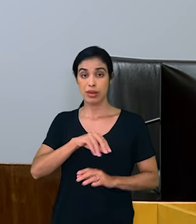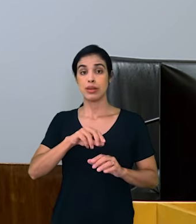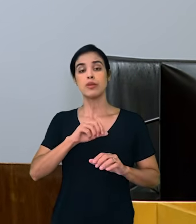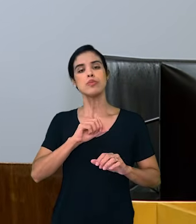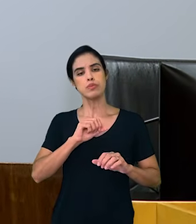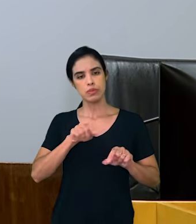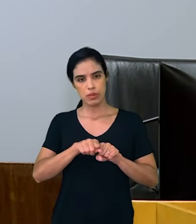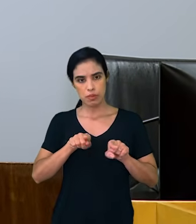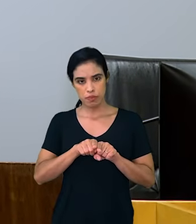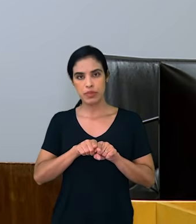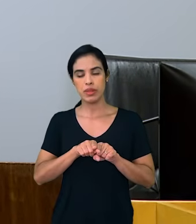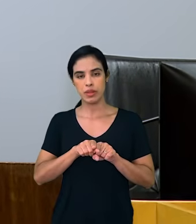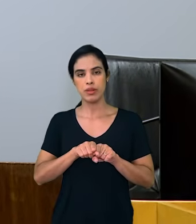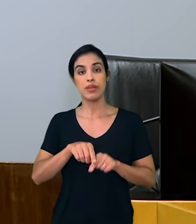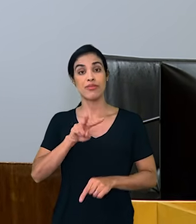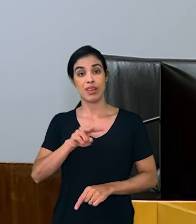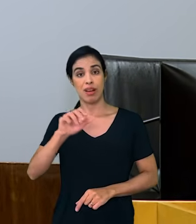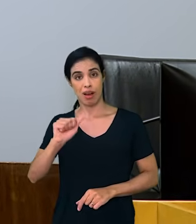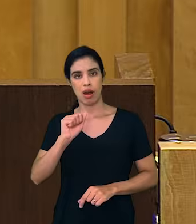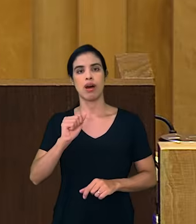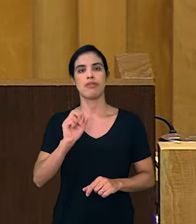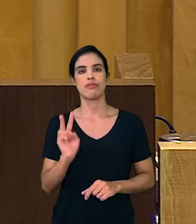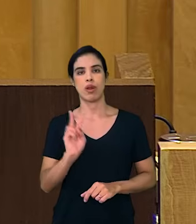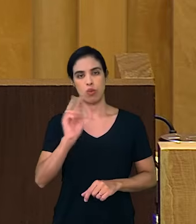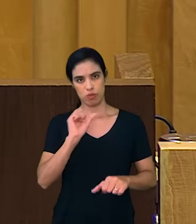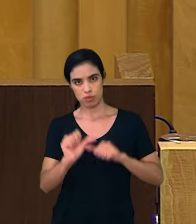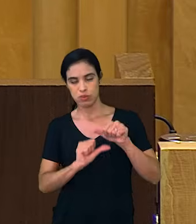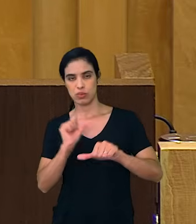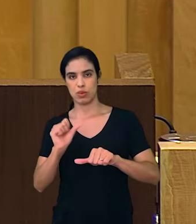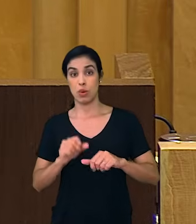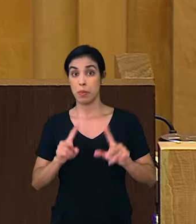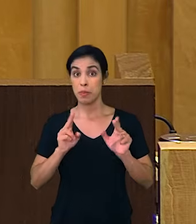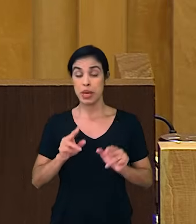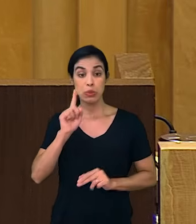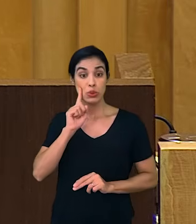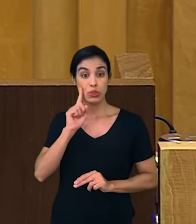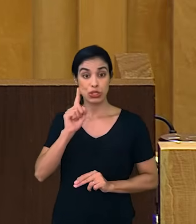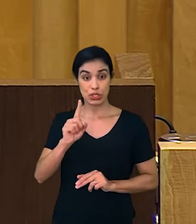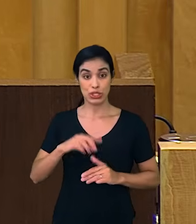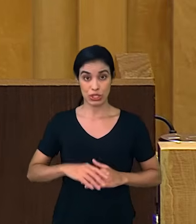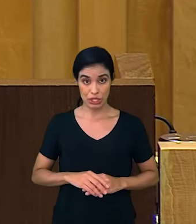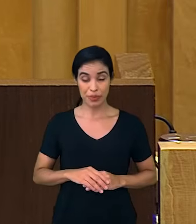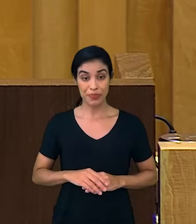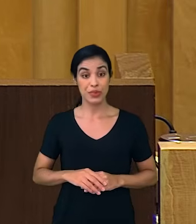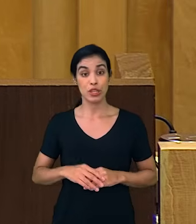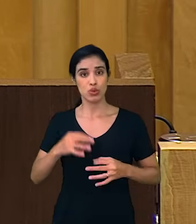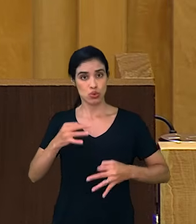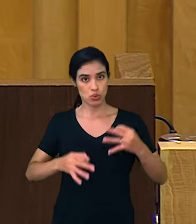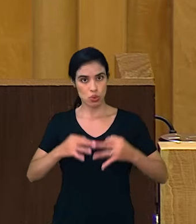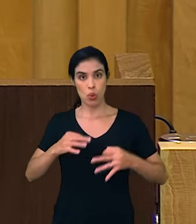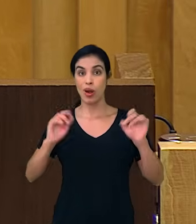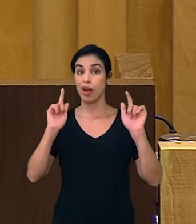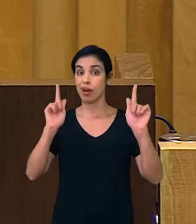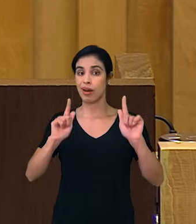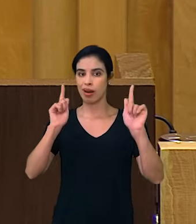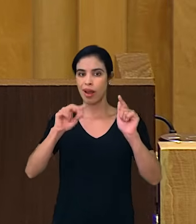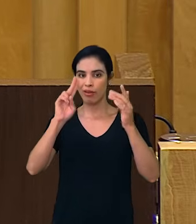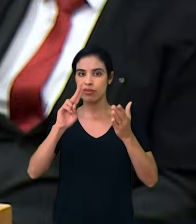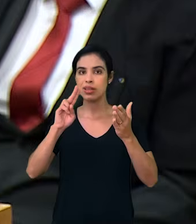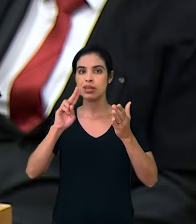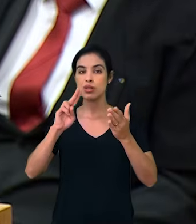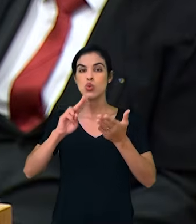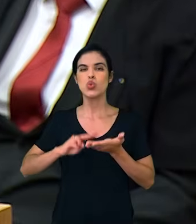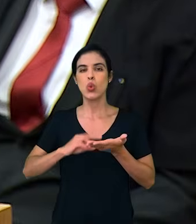e reajuste no Vale Alimentação. No mesmo dia, a seção de dissídios coletivos julgou a greve dos